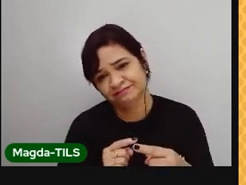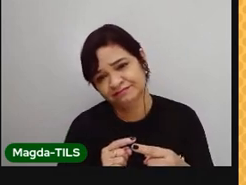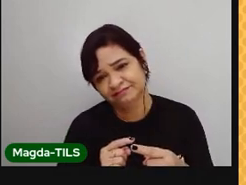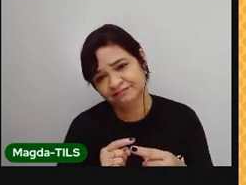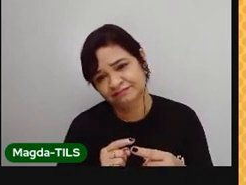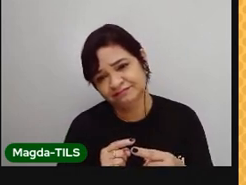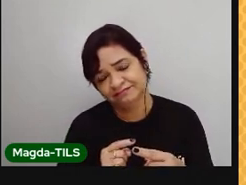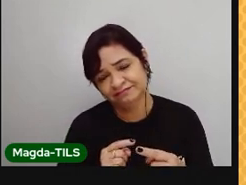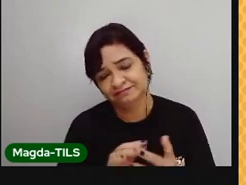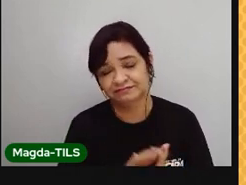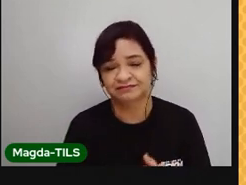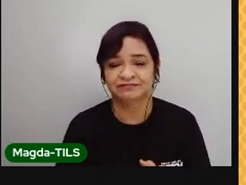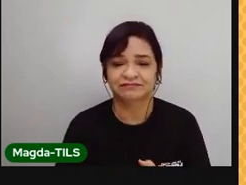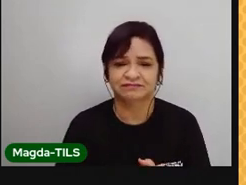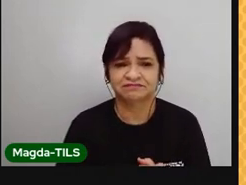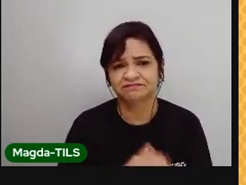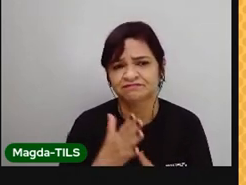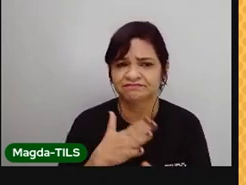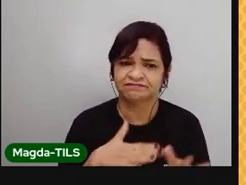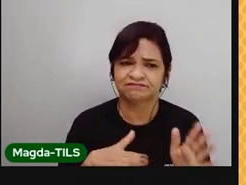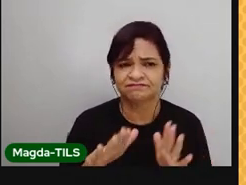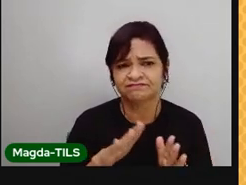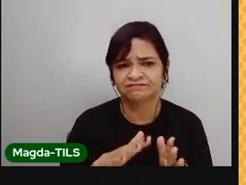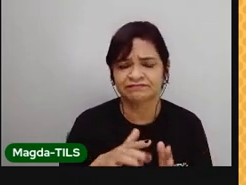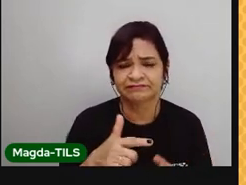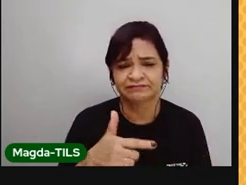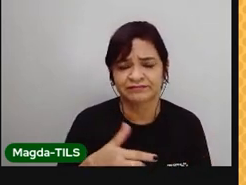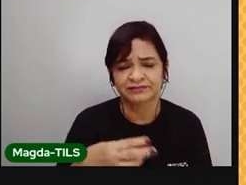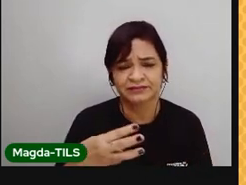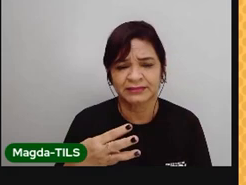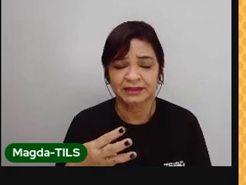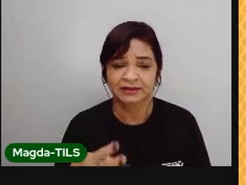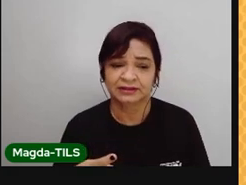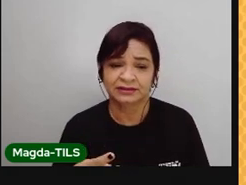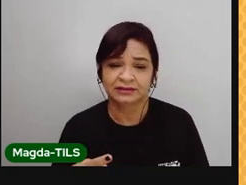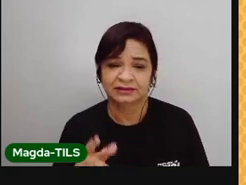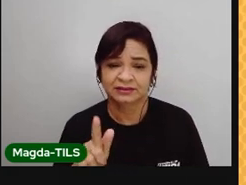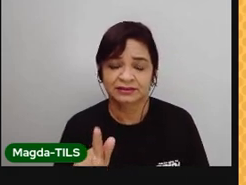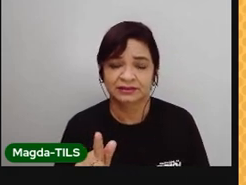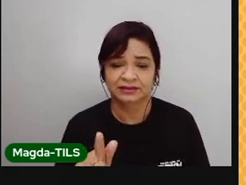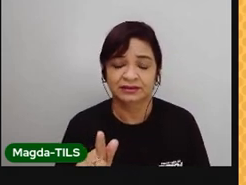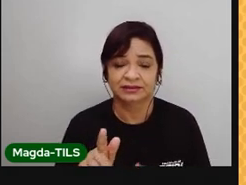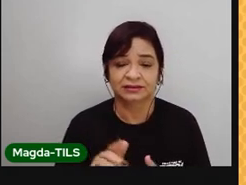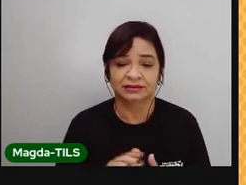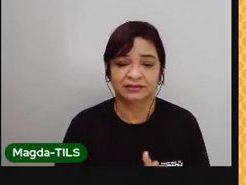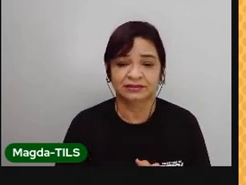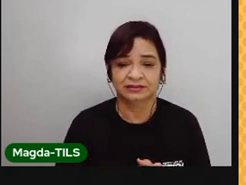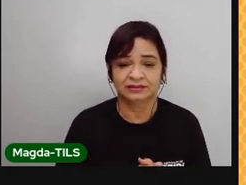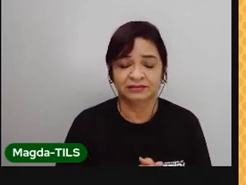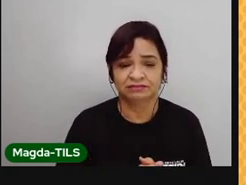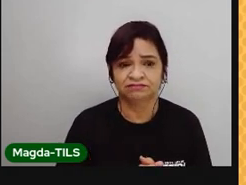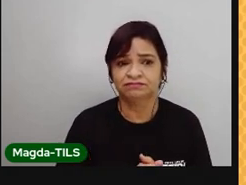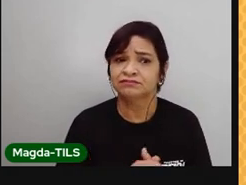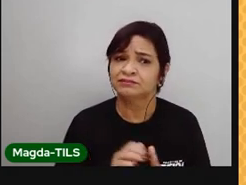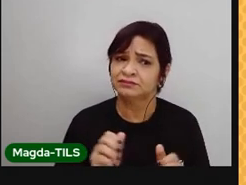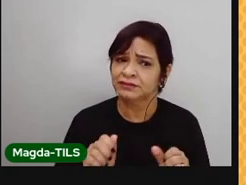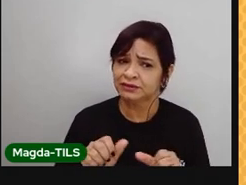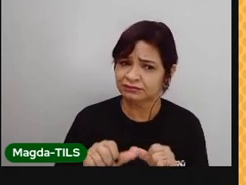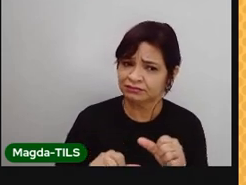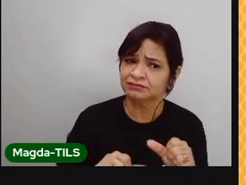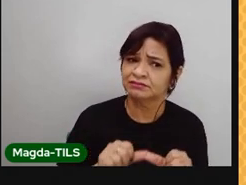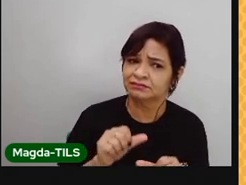é de aproximadamente 23,5 graus, podendo ter alguma alteração ao longo do